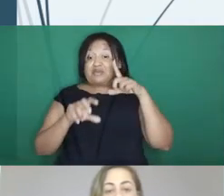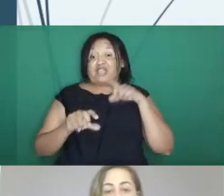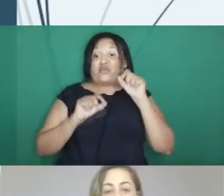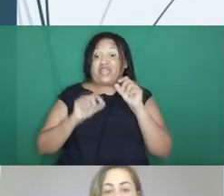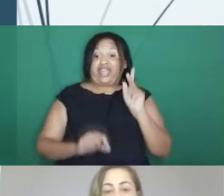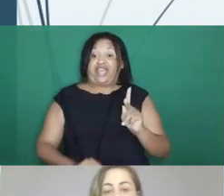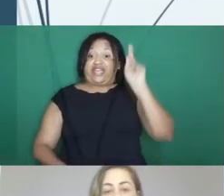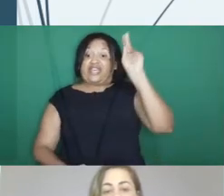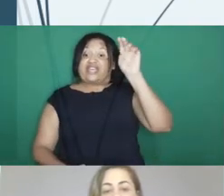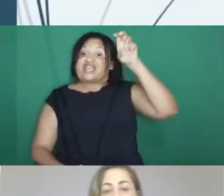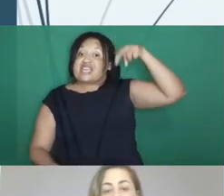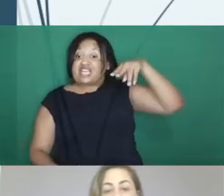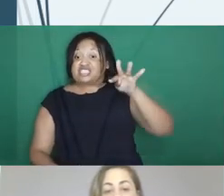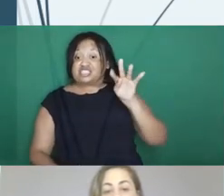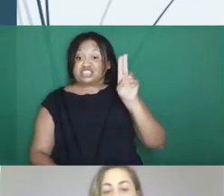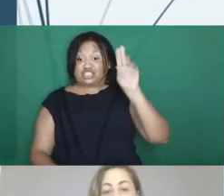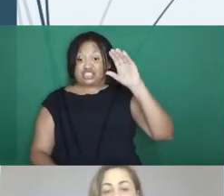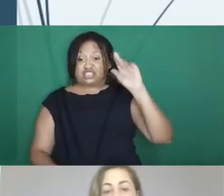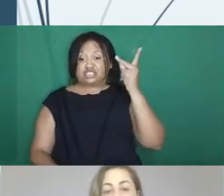quinta que é